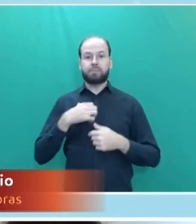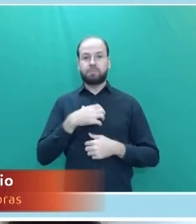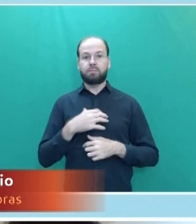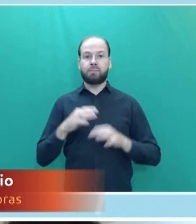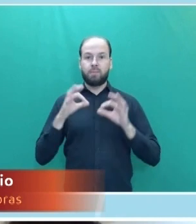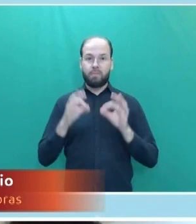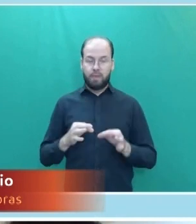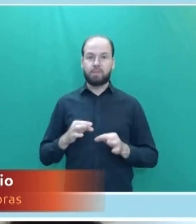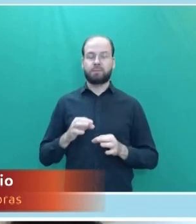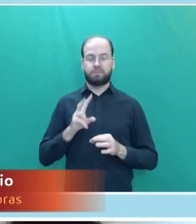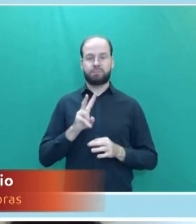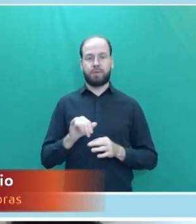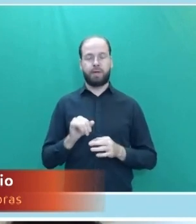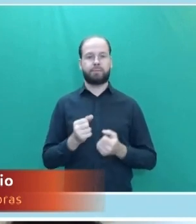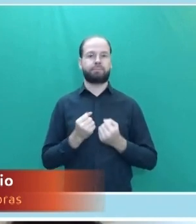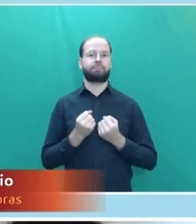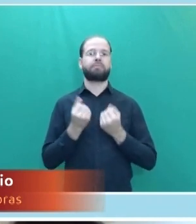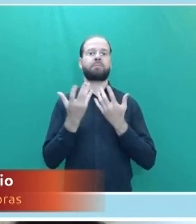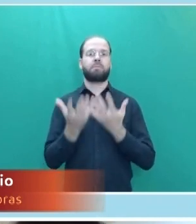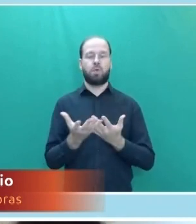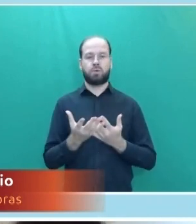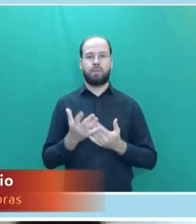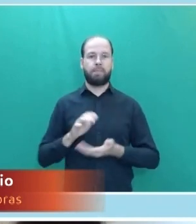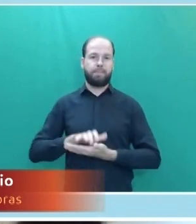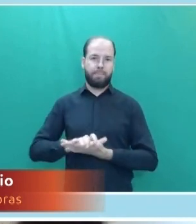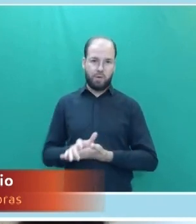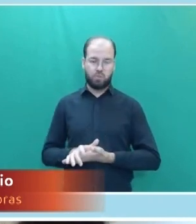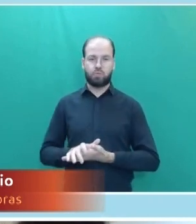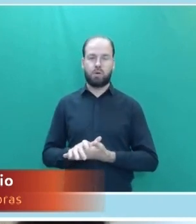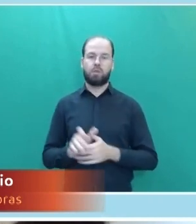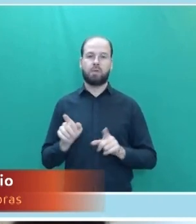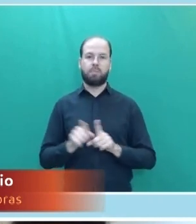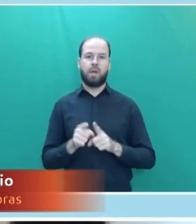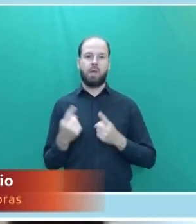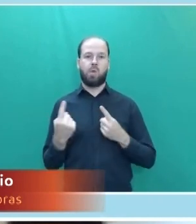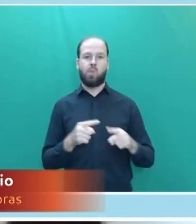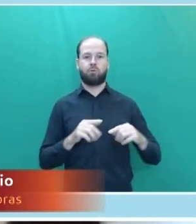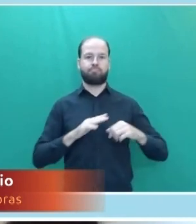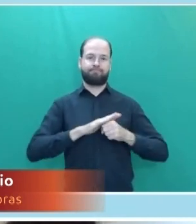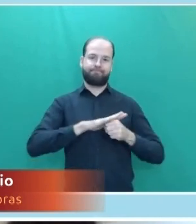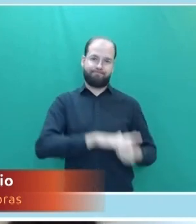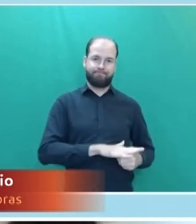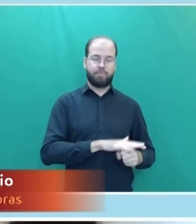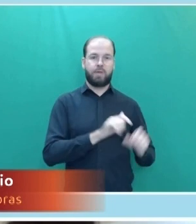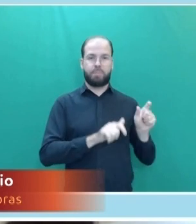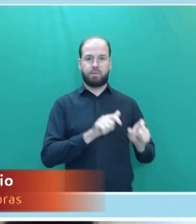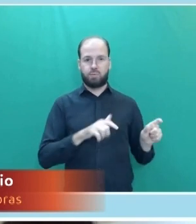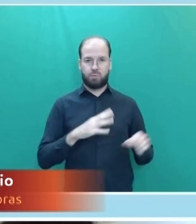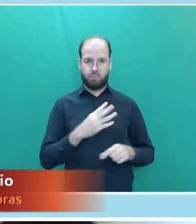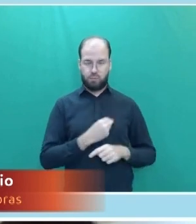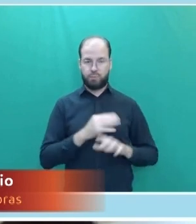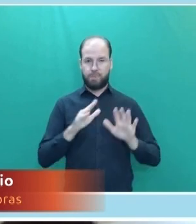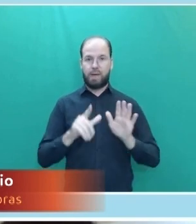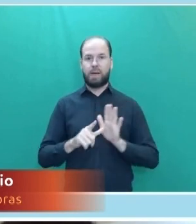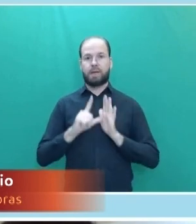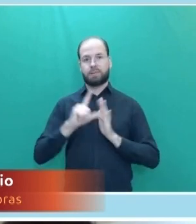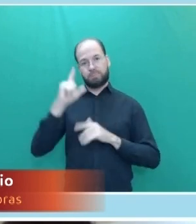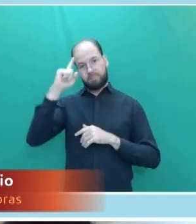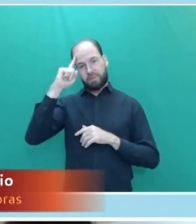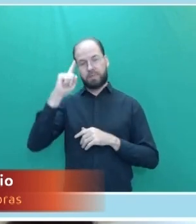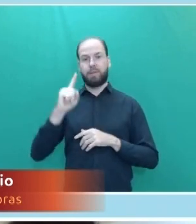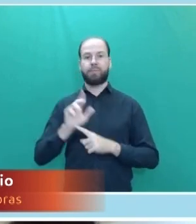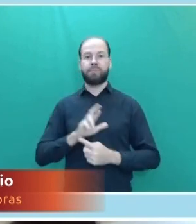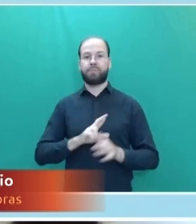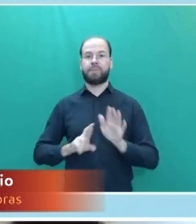seus preconceitos, que vão violentar essa pessoa trans. Então, acho que antes de pensar na representação, antes de